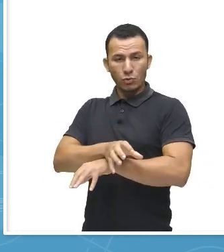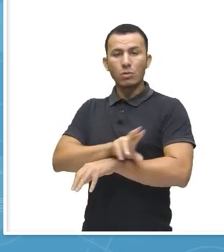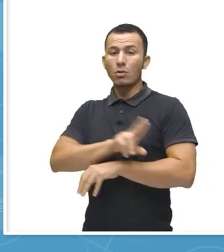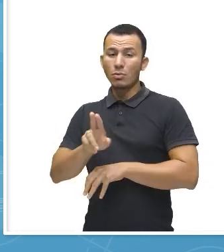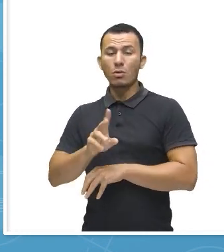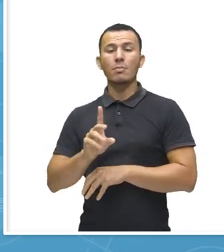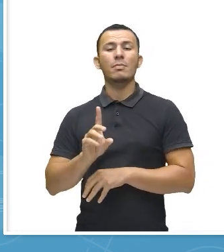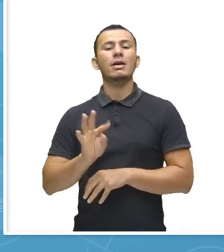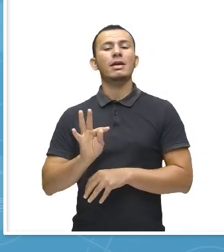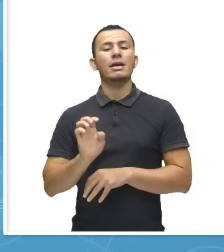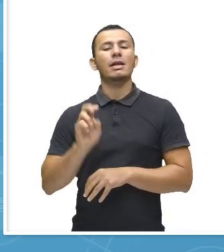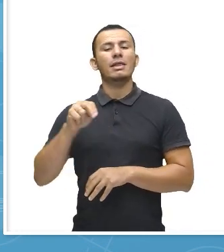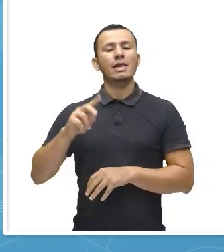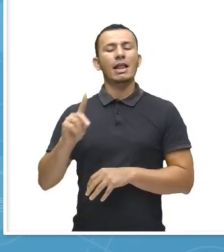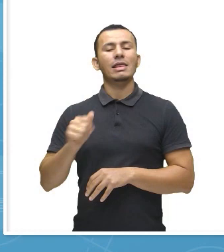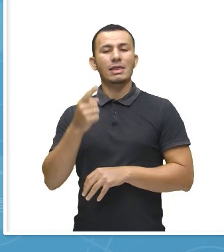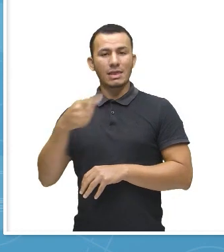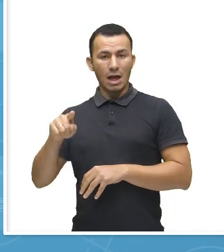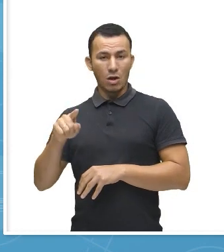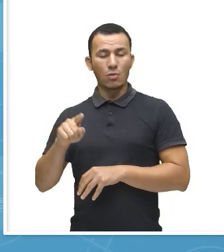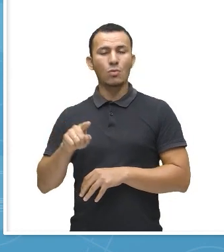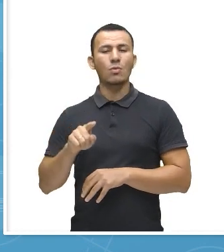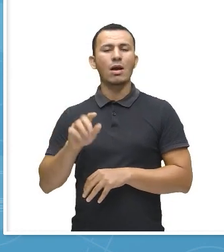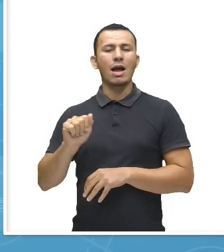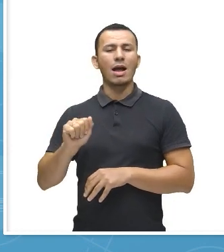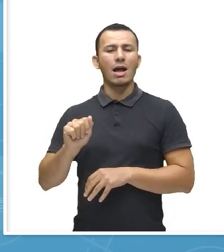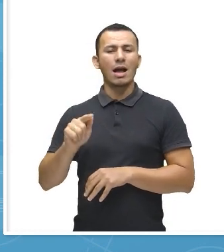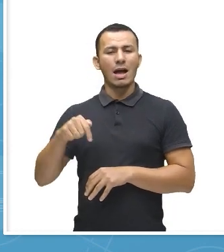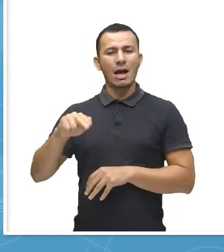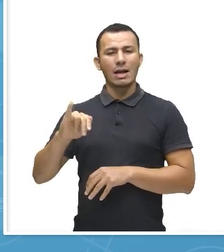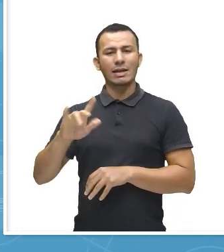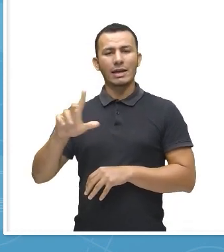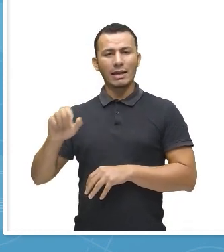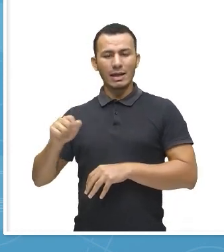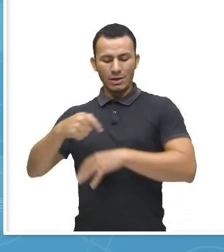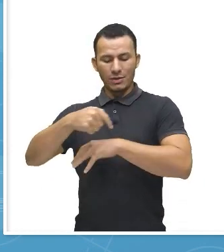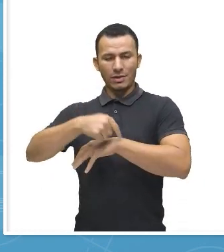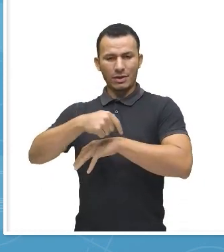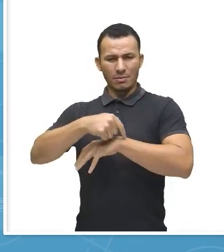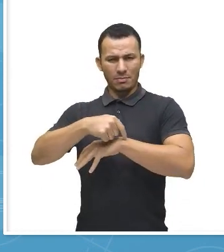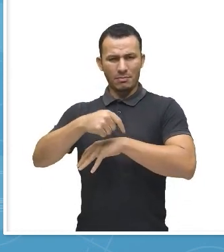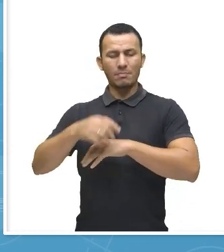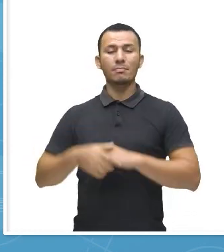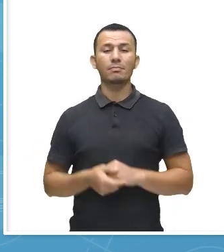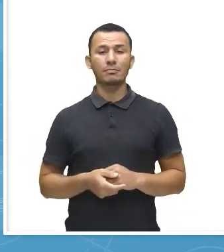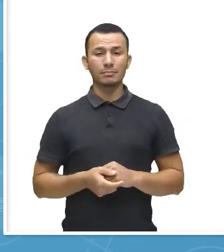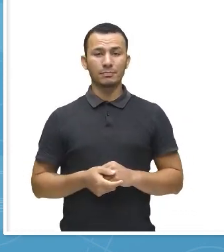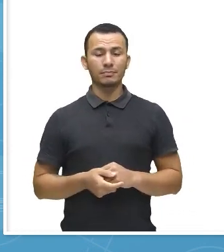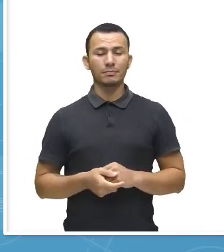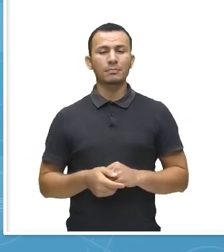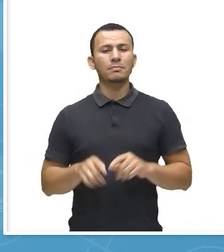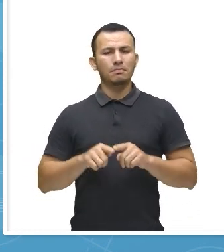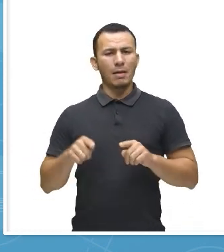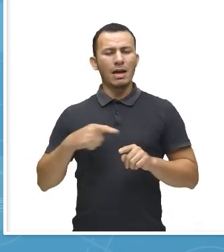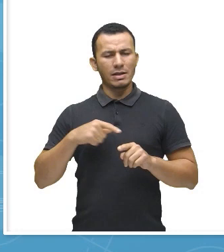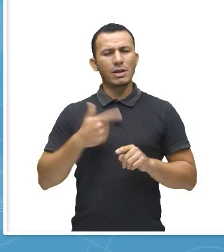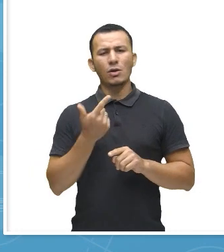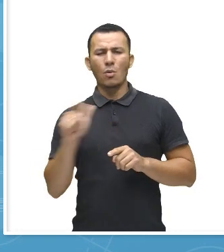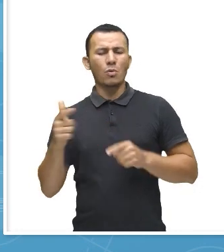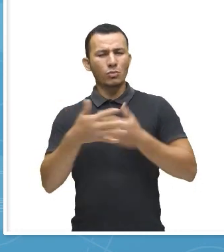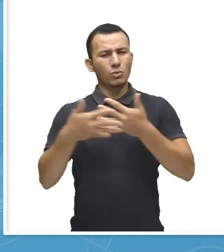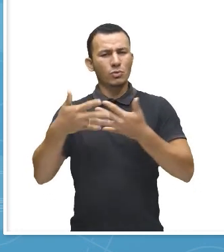tendão. Esse aí é o famoso tendão de Aquiles, né, que fica localizado aí no nosso calcanhar, certo? Mas a gente vai encontrar os tendões